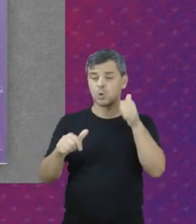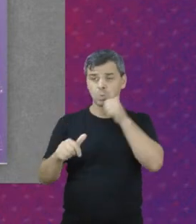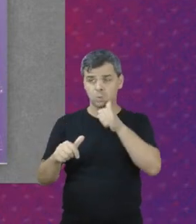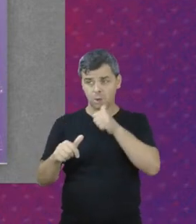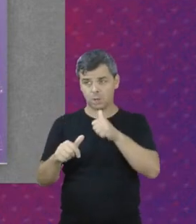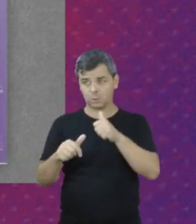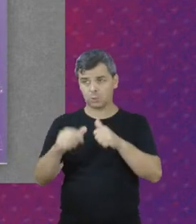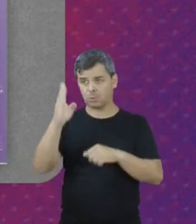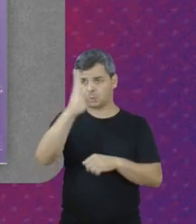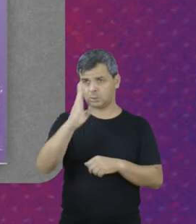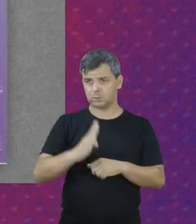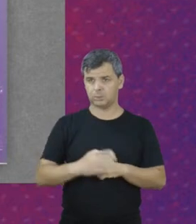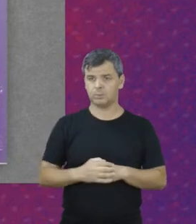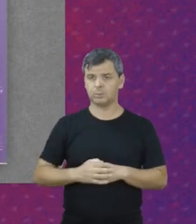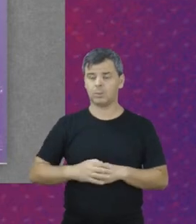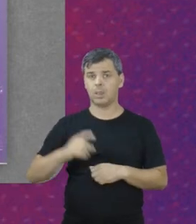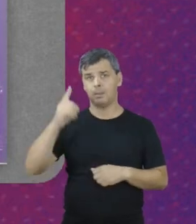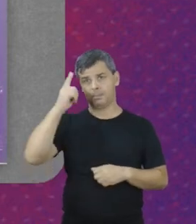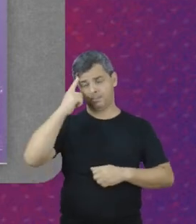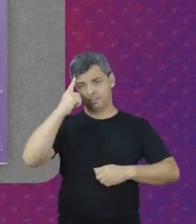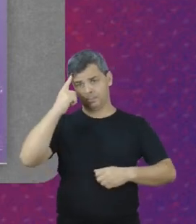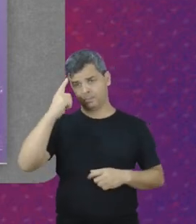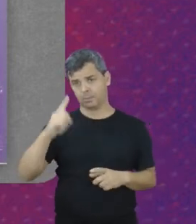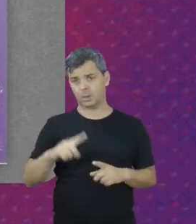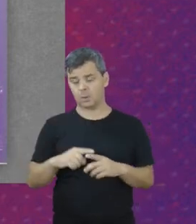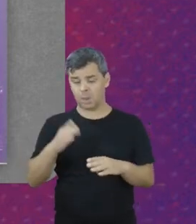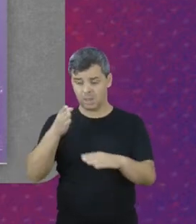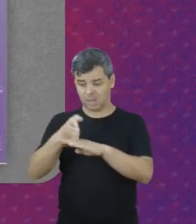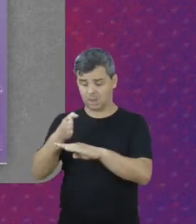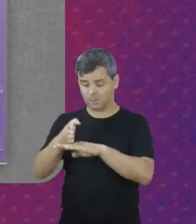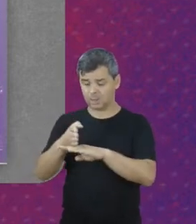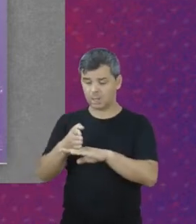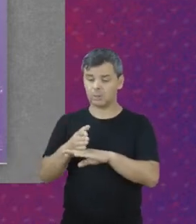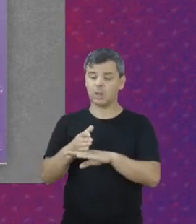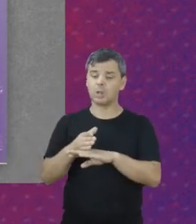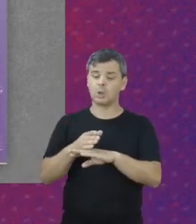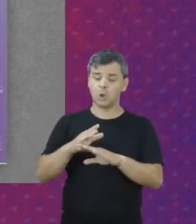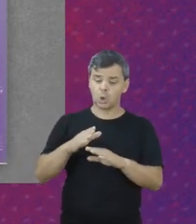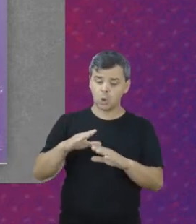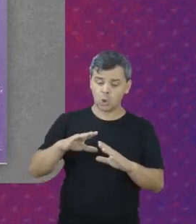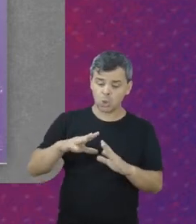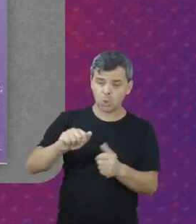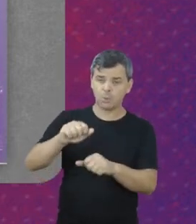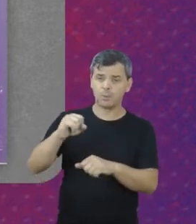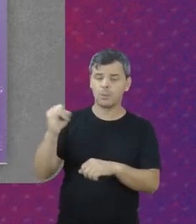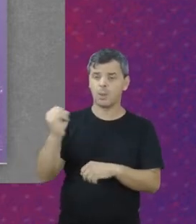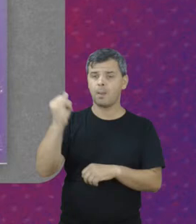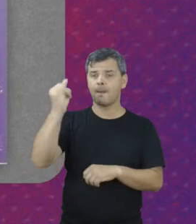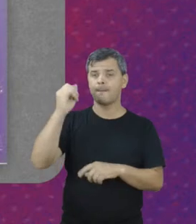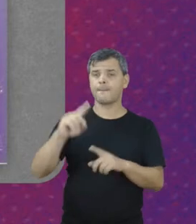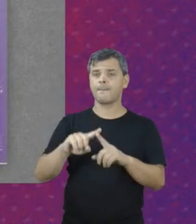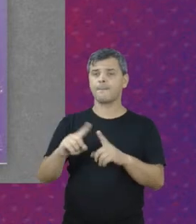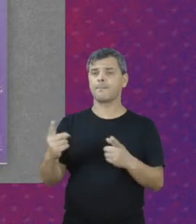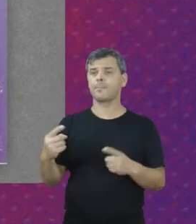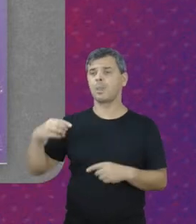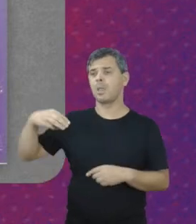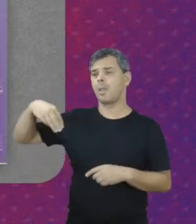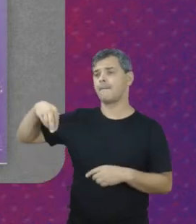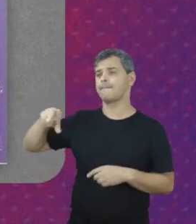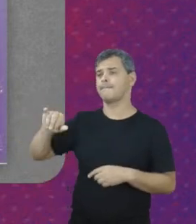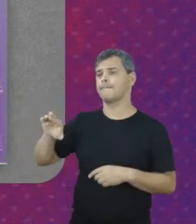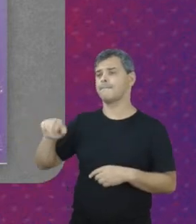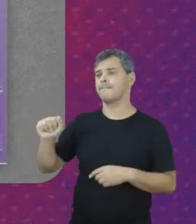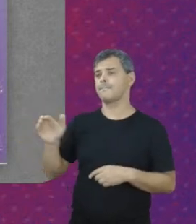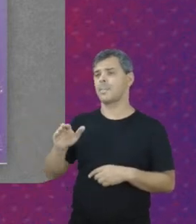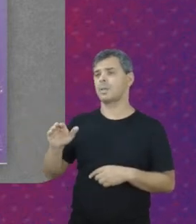país. Quando a gente pensa em acesso ao mundo do trabalho, eu trago sempre a importância da Maria José de